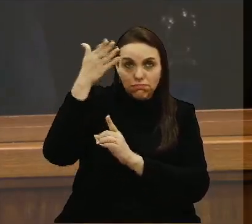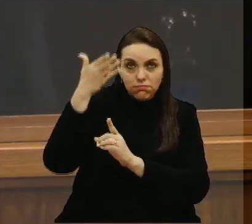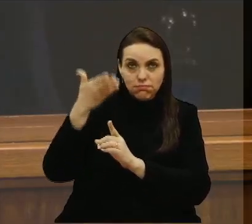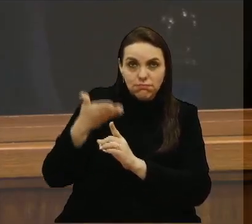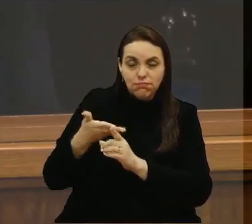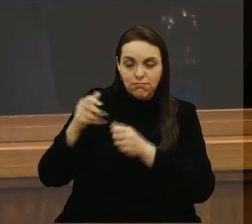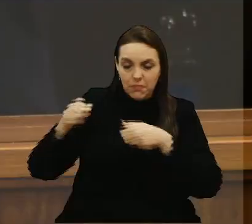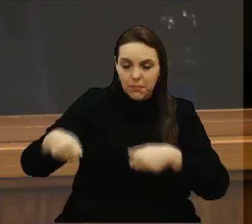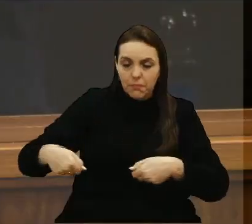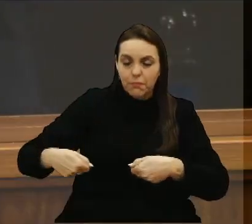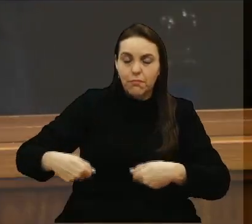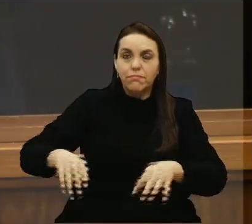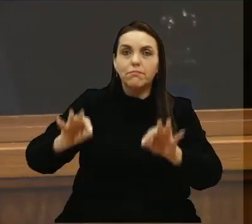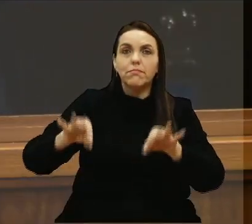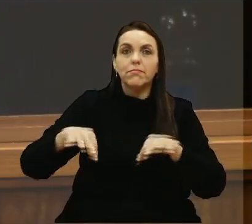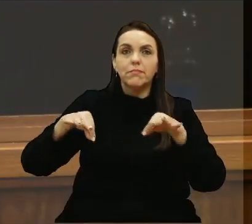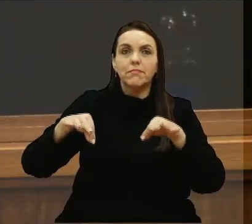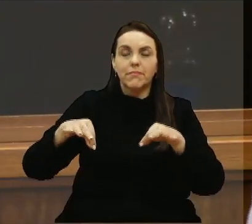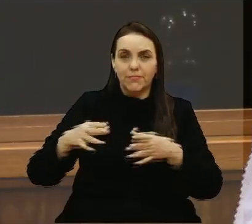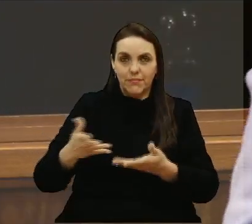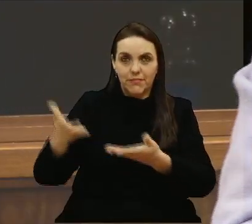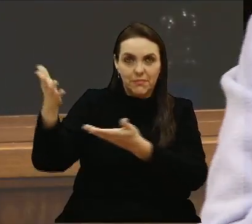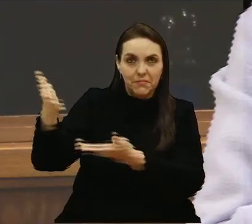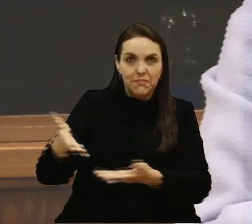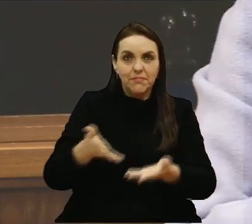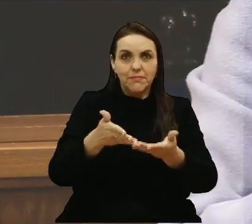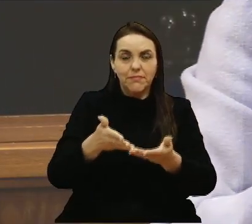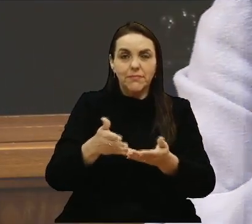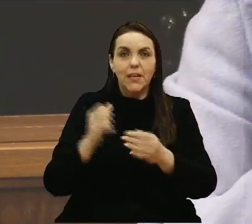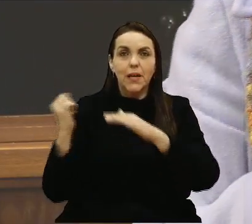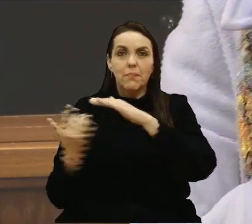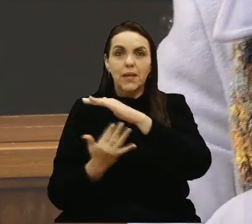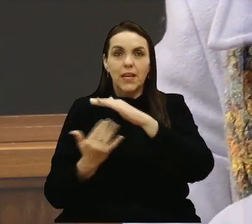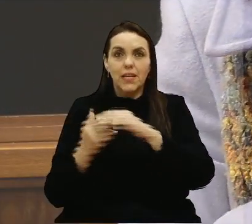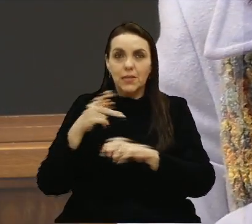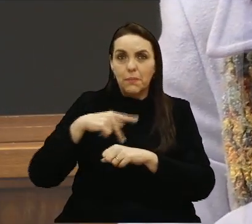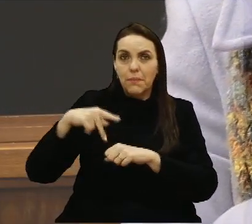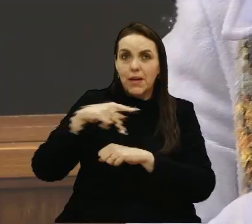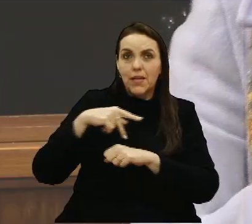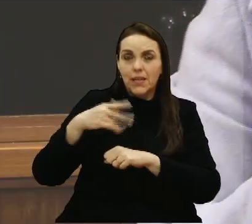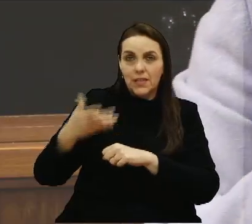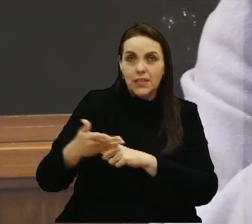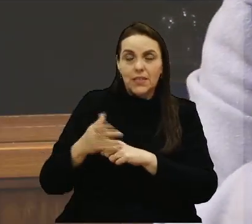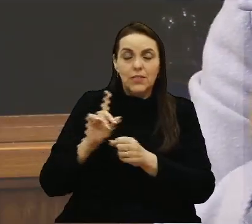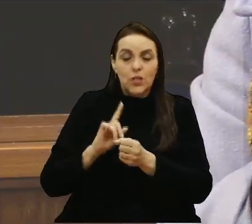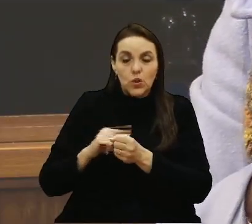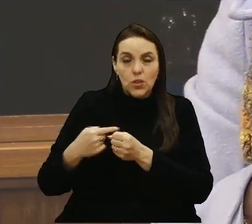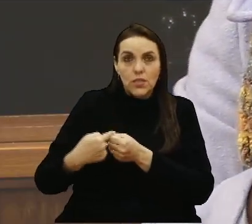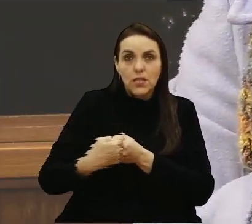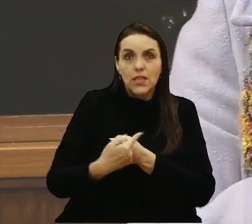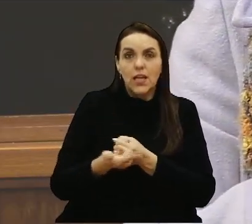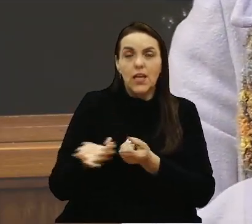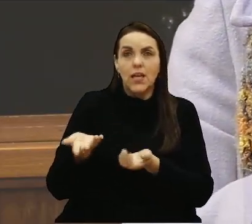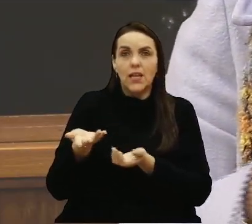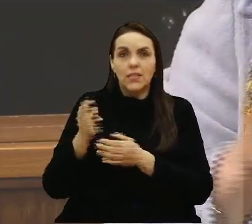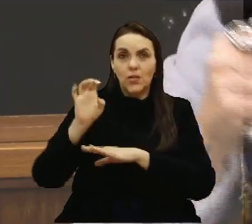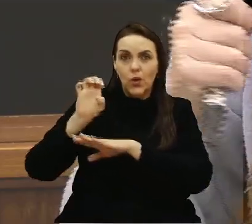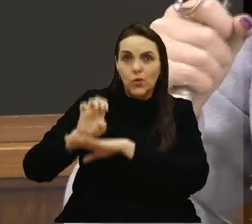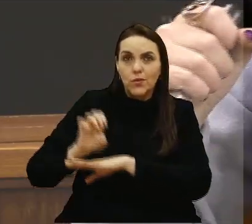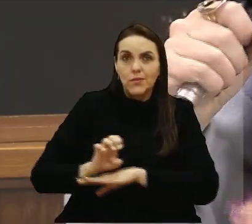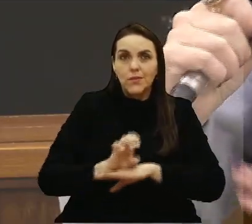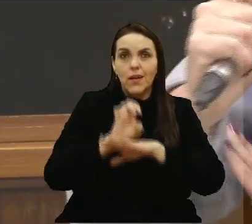estender um tapete. Esses imigrantes que vêm desses países ou dessas cidades ou desses